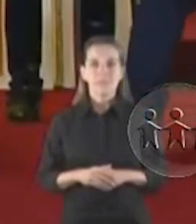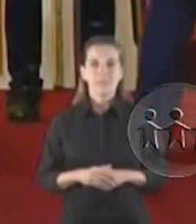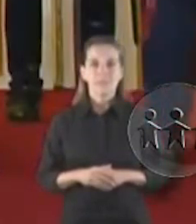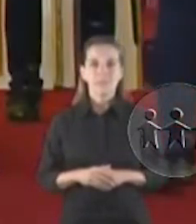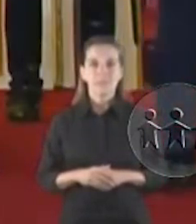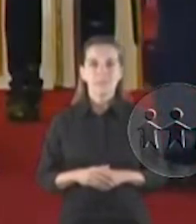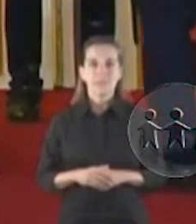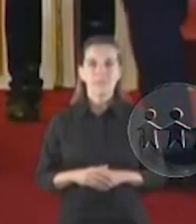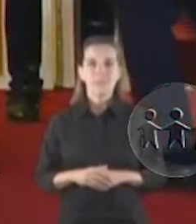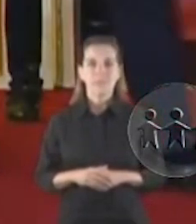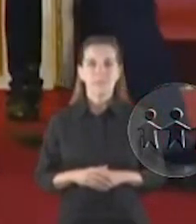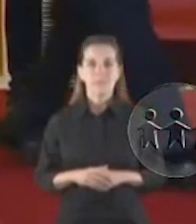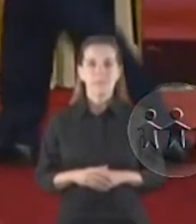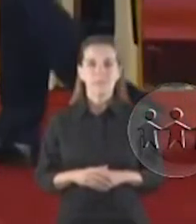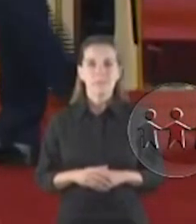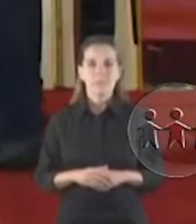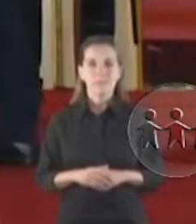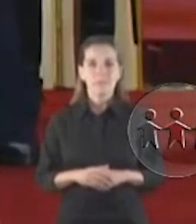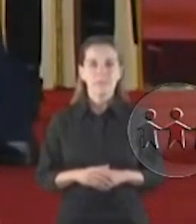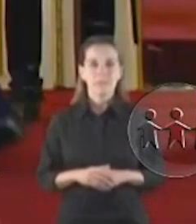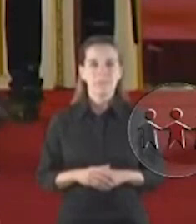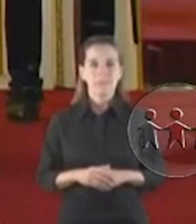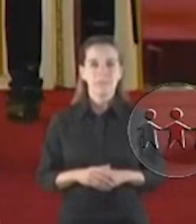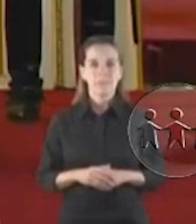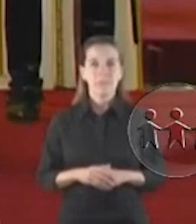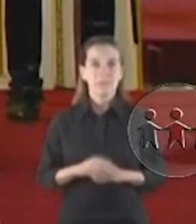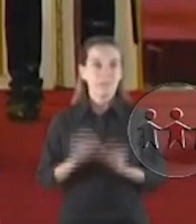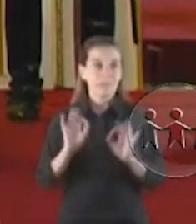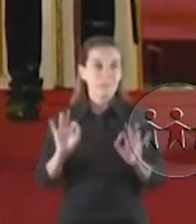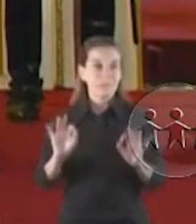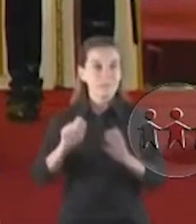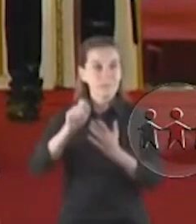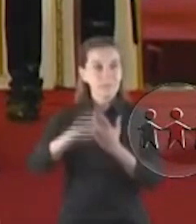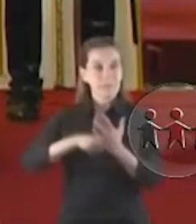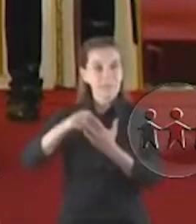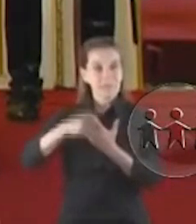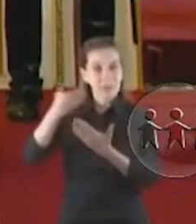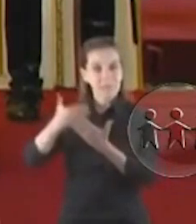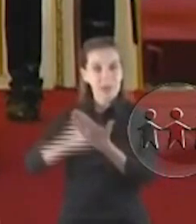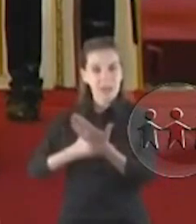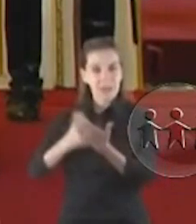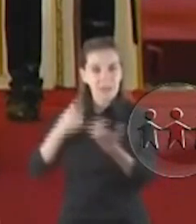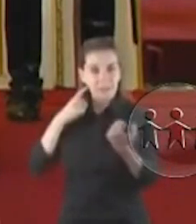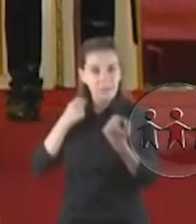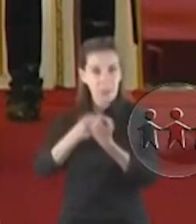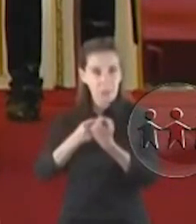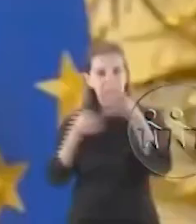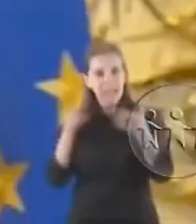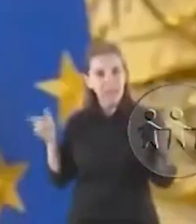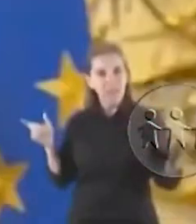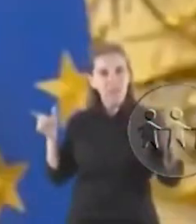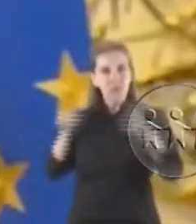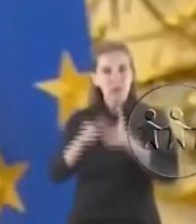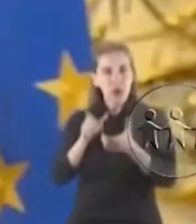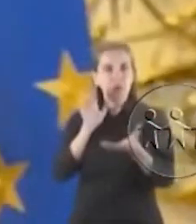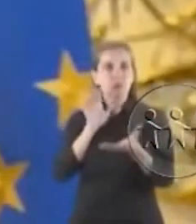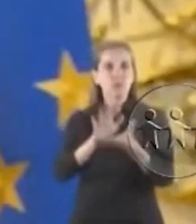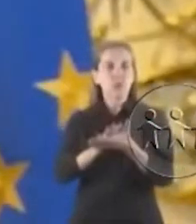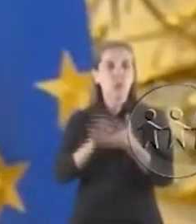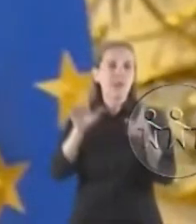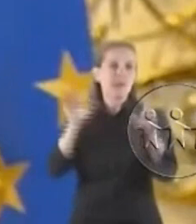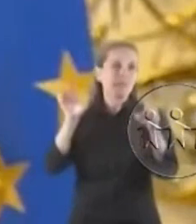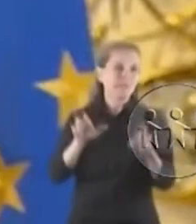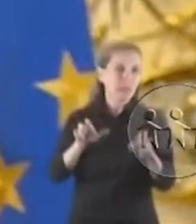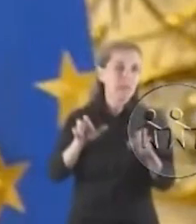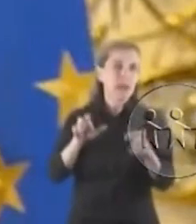europeus à política Ambiental do ex-presidente brasileiro Jair bolsonaro ressalvas dos sul-americanos quanto à proteção da